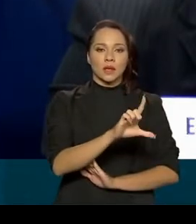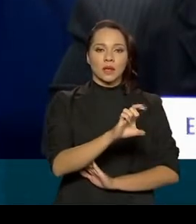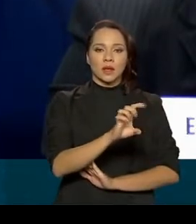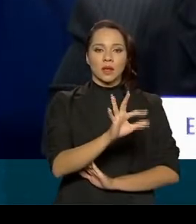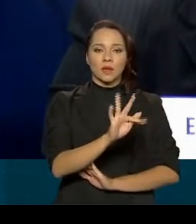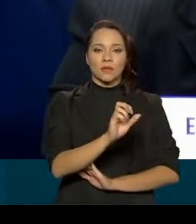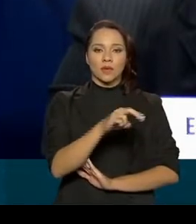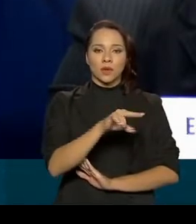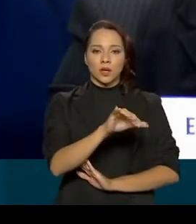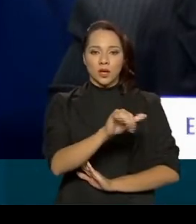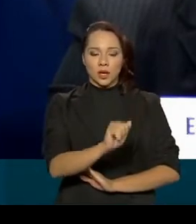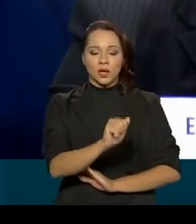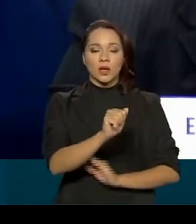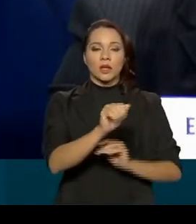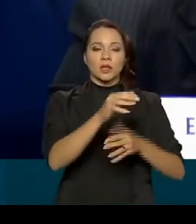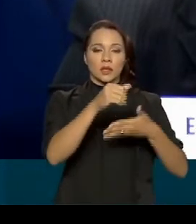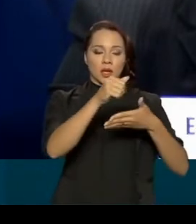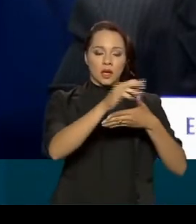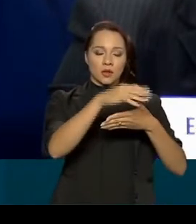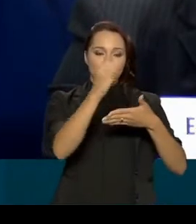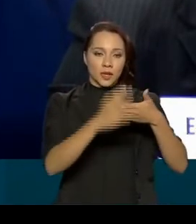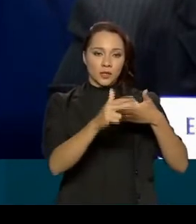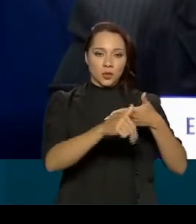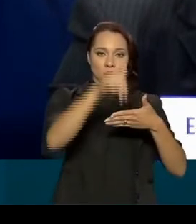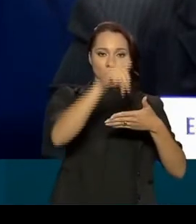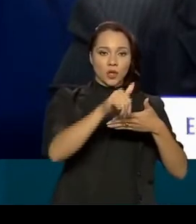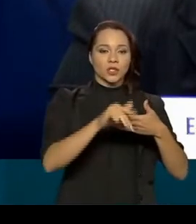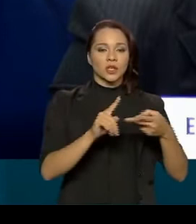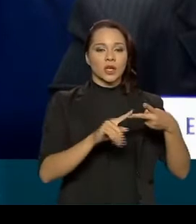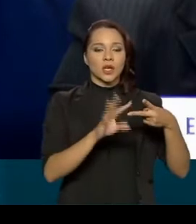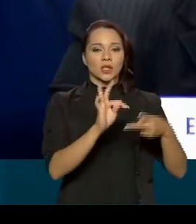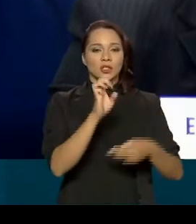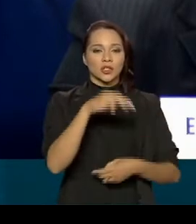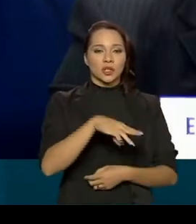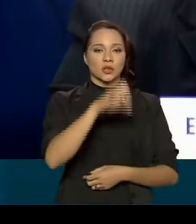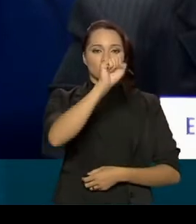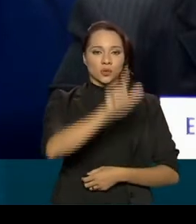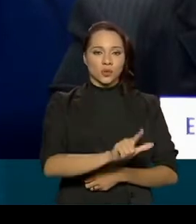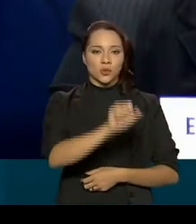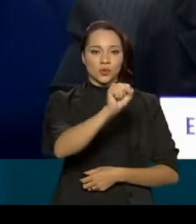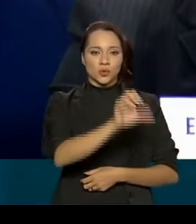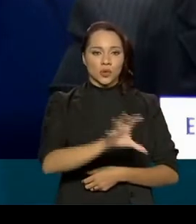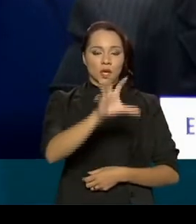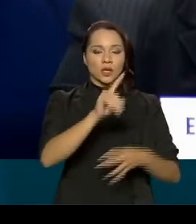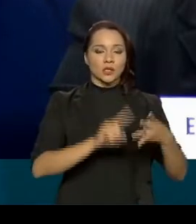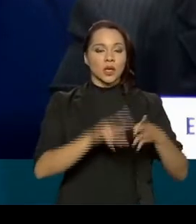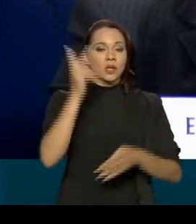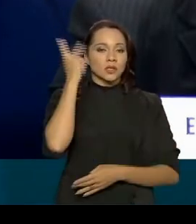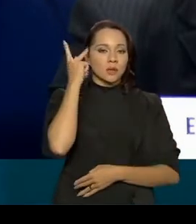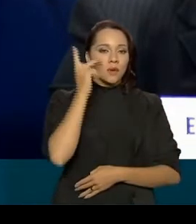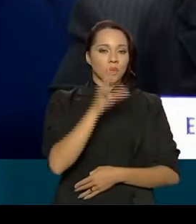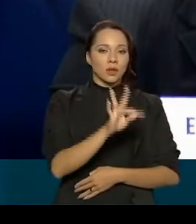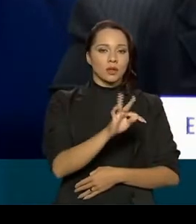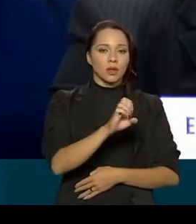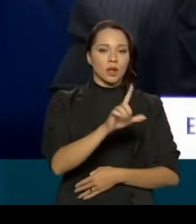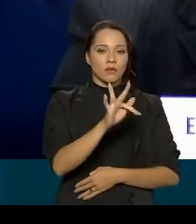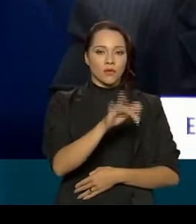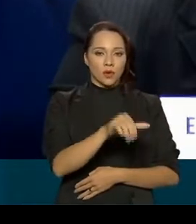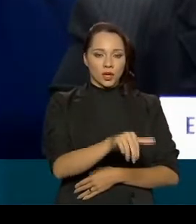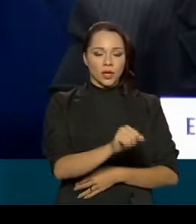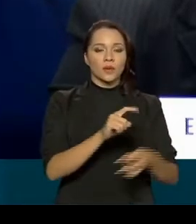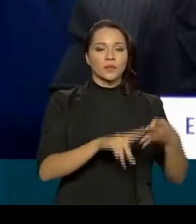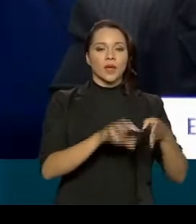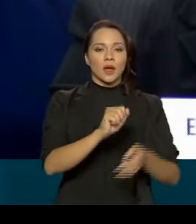no Norte e no Centro-Oeste, a TIM no Sul e no Sudeste, e em São Paulo a Telefônica, e a Algar